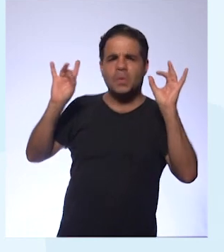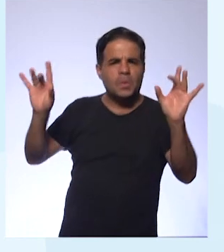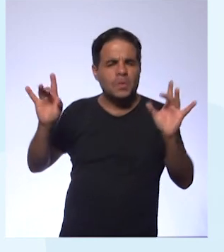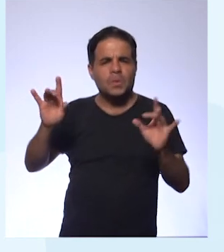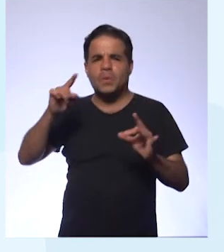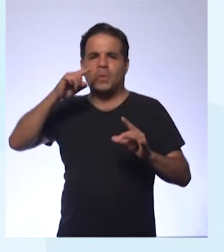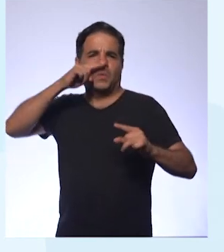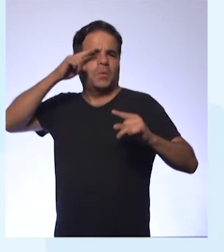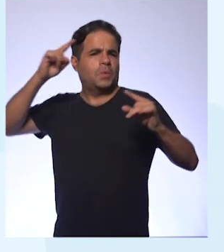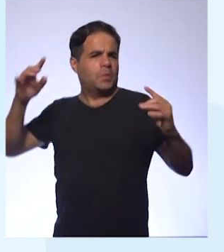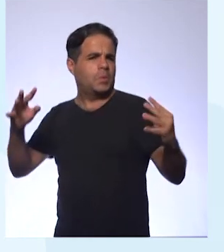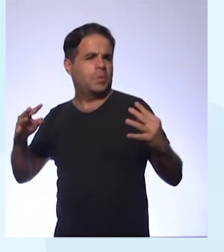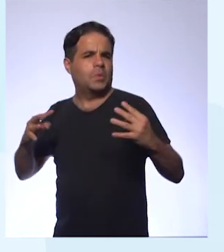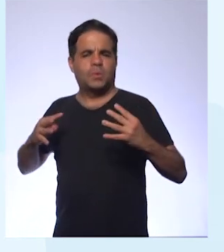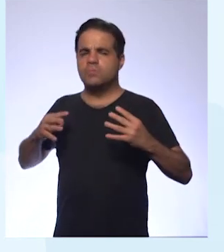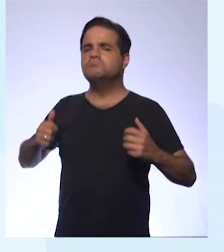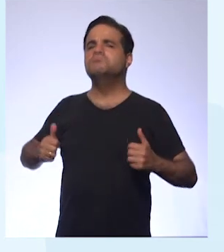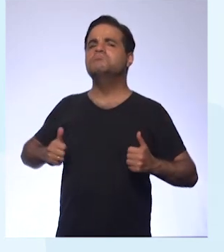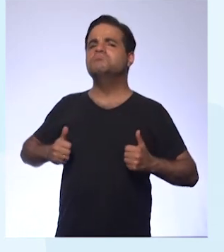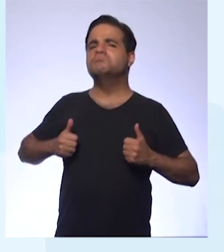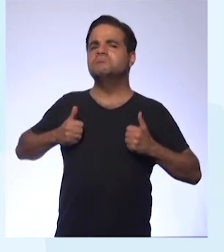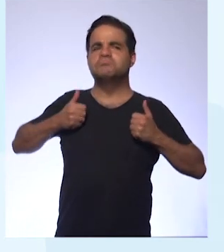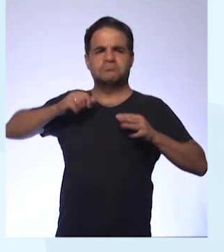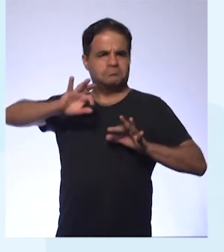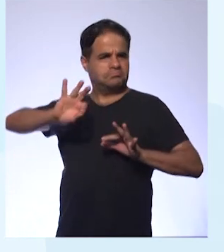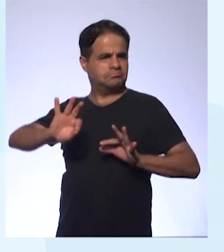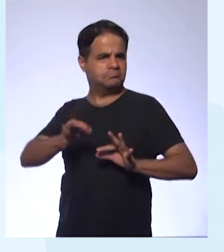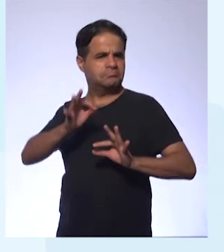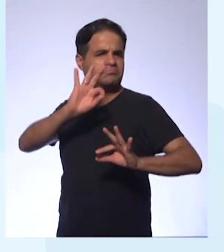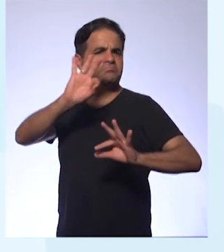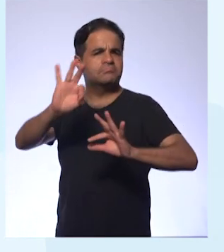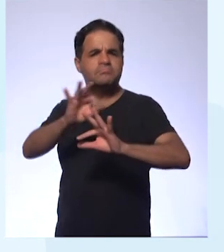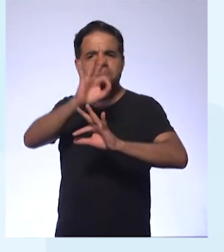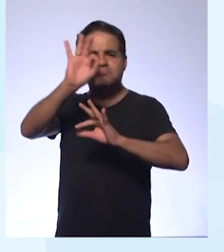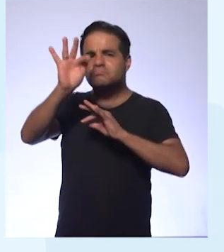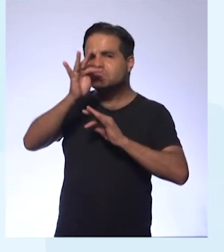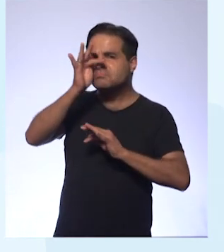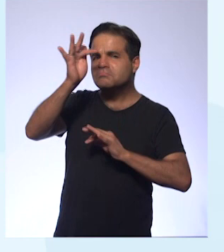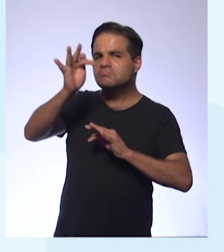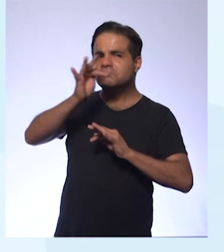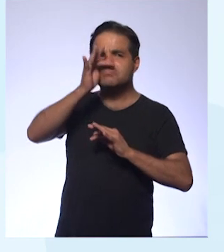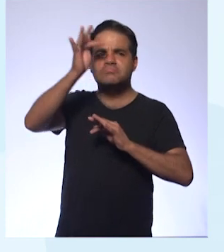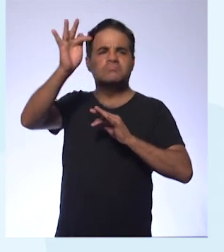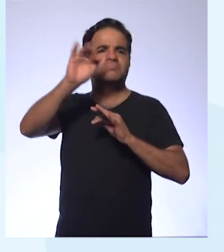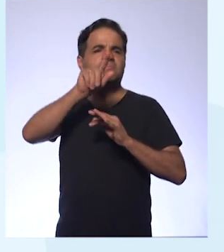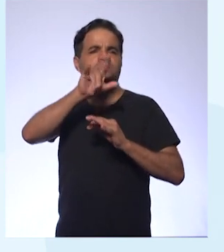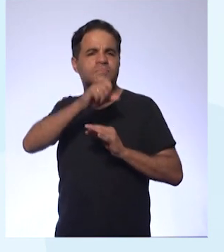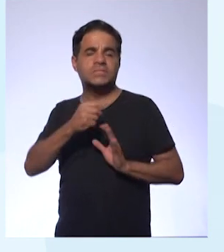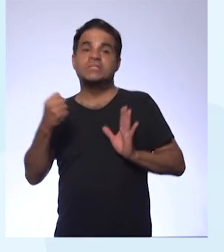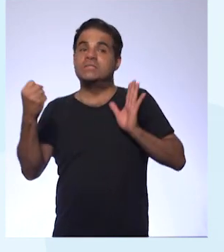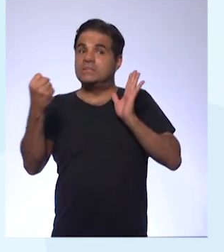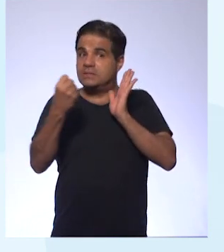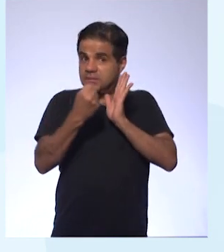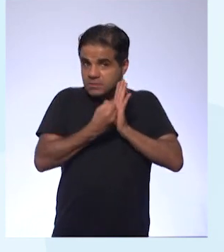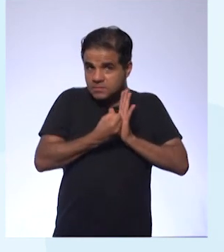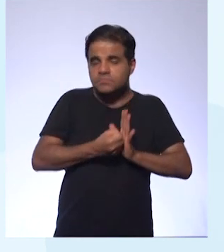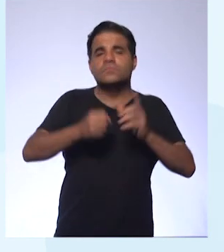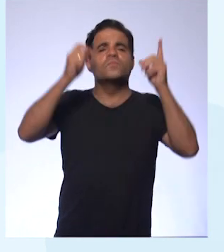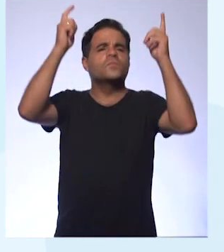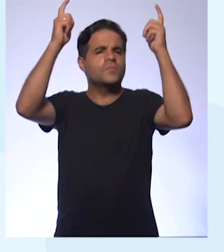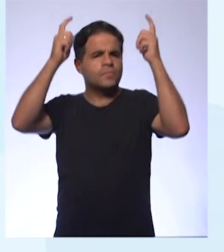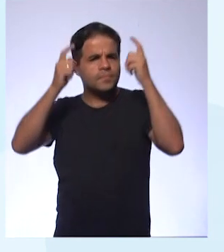para demonstrar a opulência, bordados a ouro, aqui a flor de lis, que era um dos símbolos da monarquia francesa. E